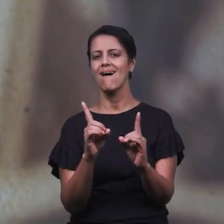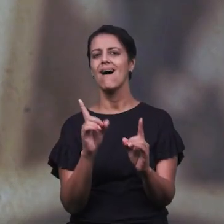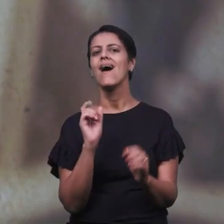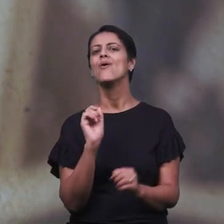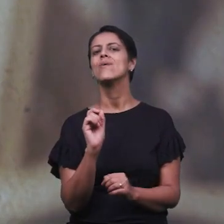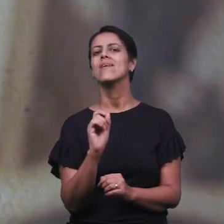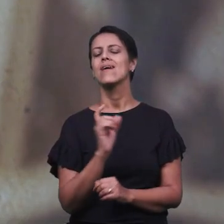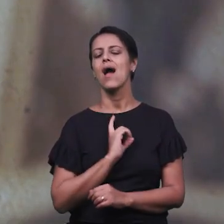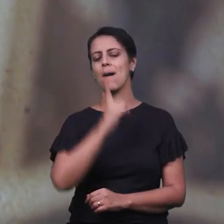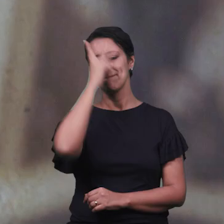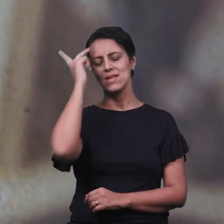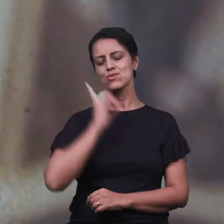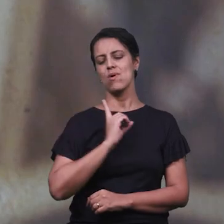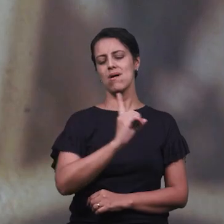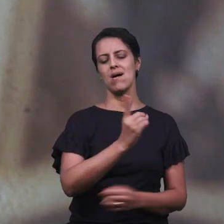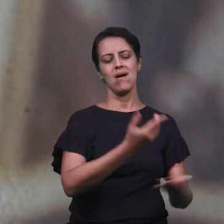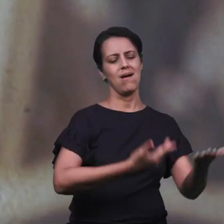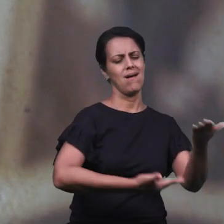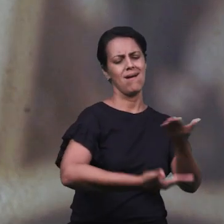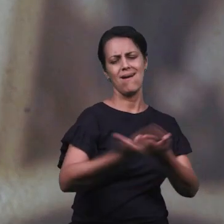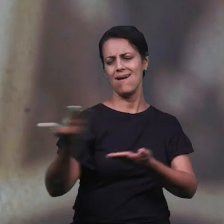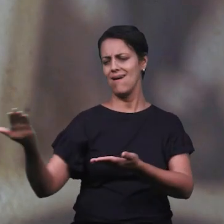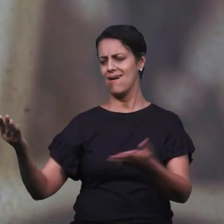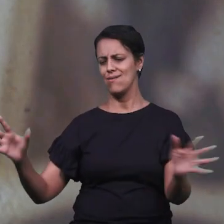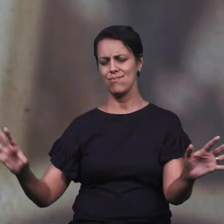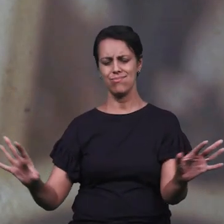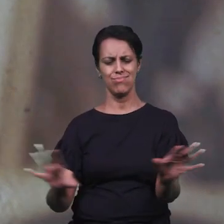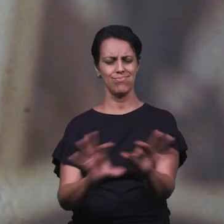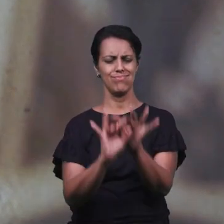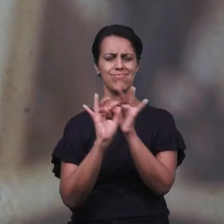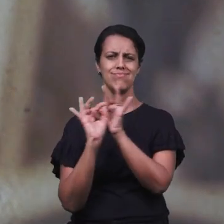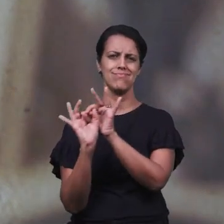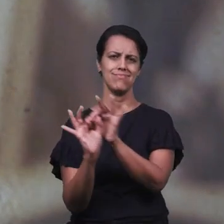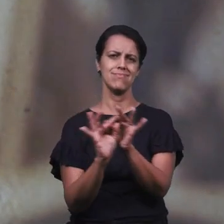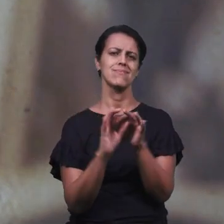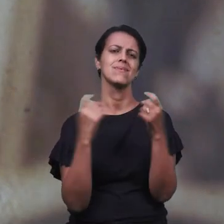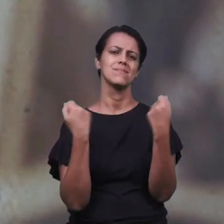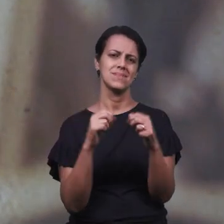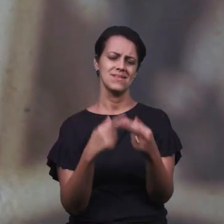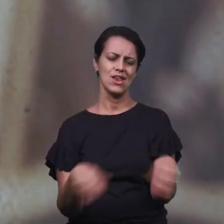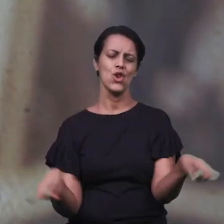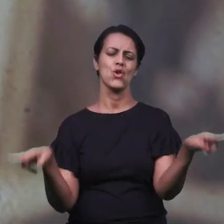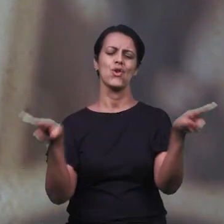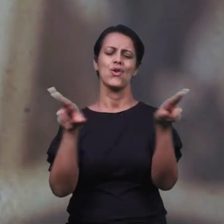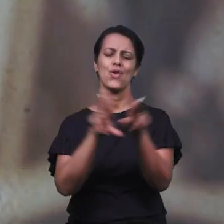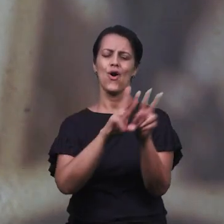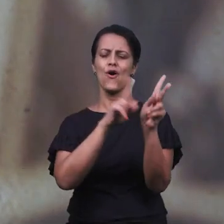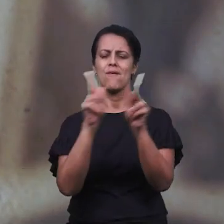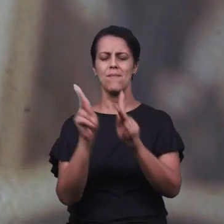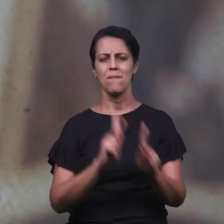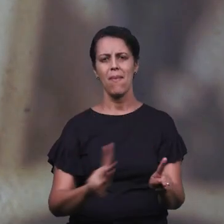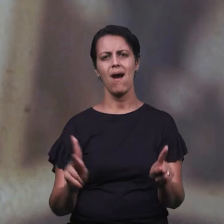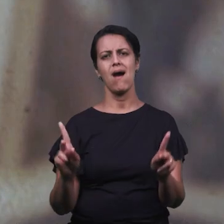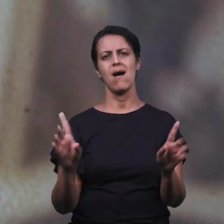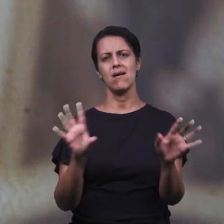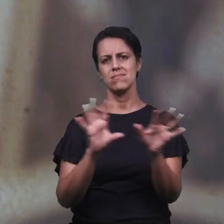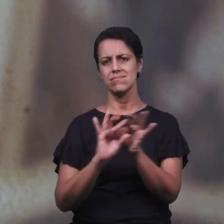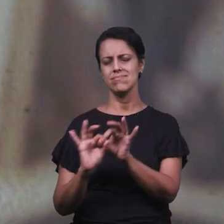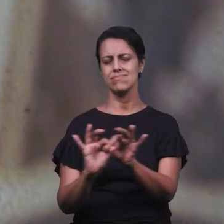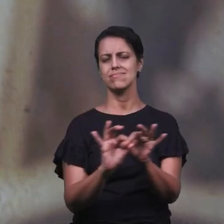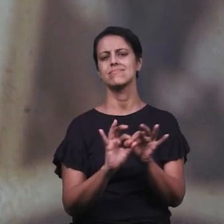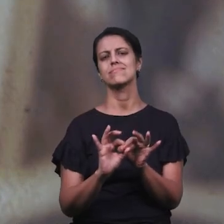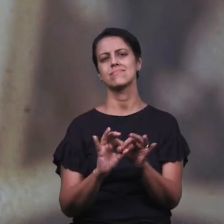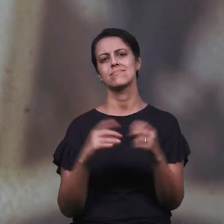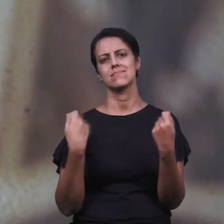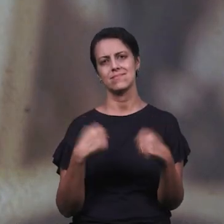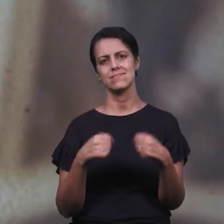é exatamente a conciliação, ela vai buscar restaurar esse diálogo, né? Muitas vezes acaba